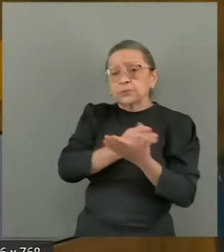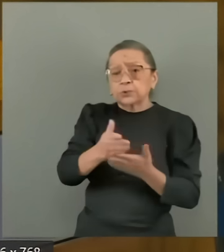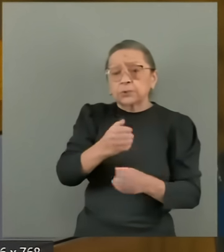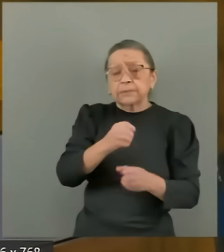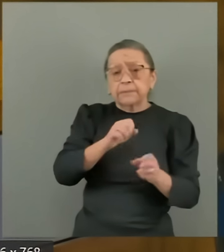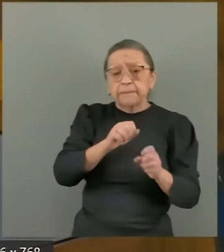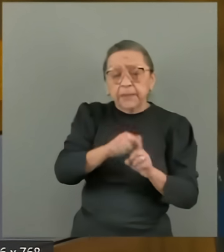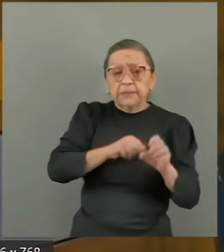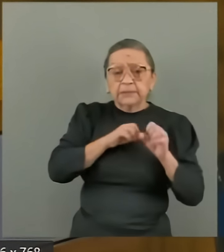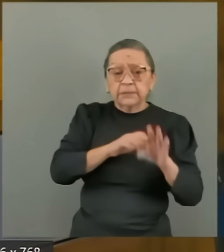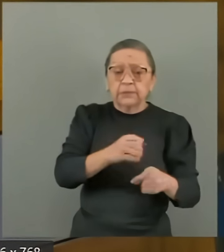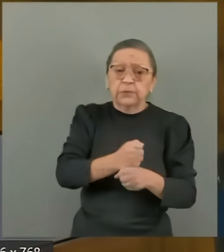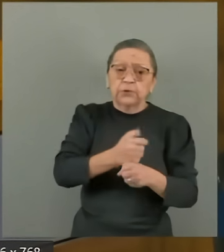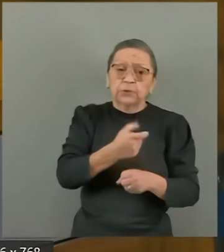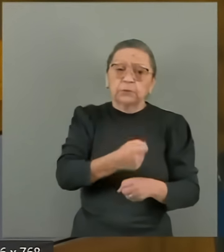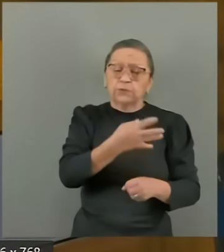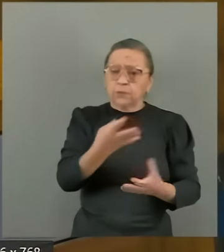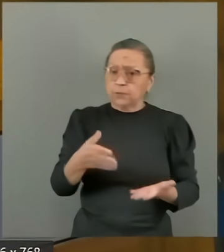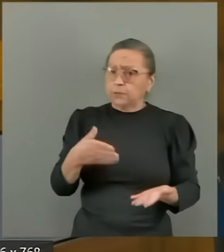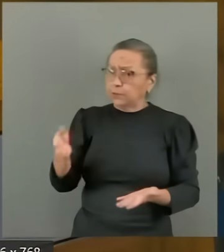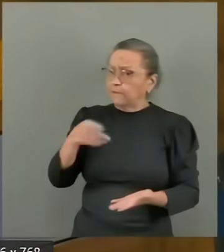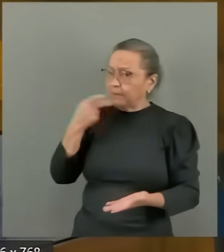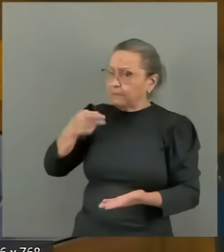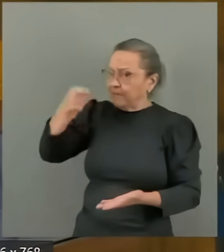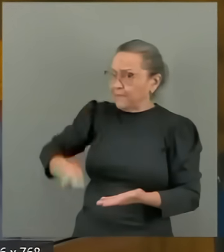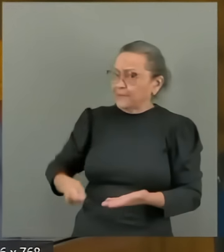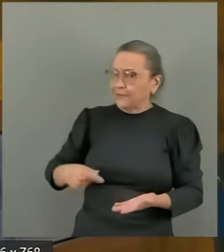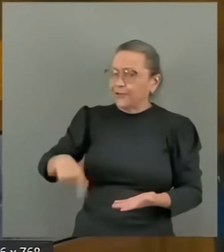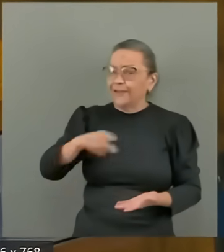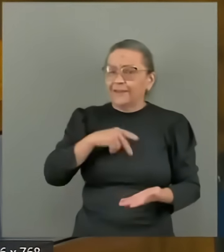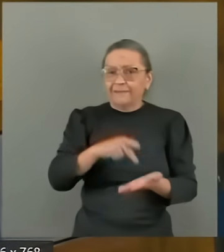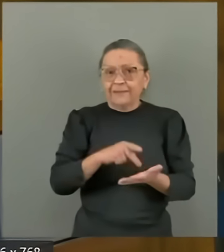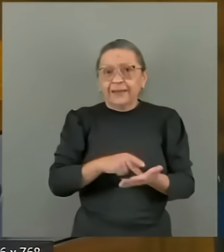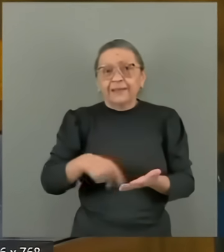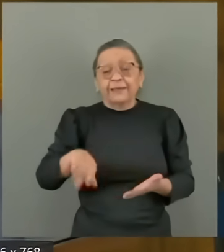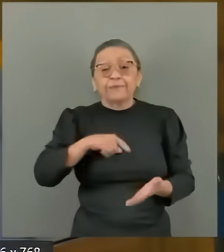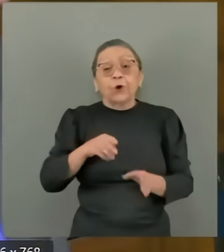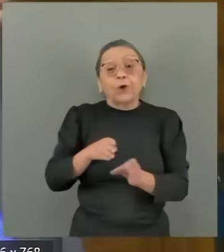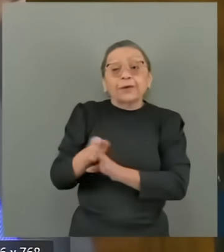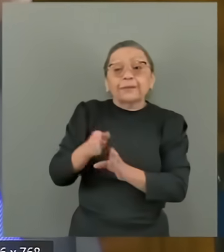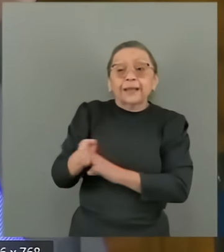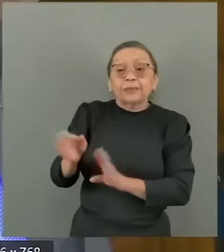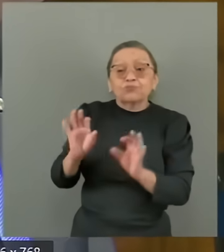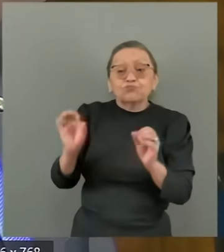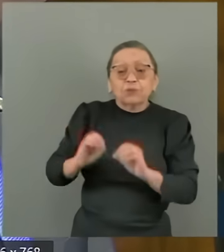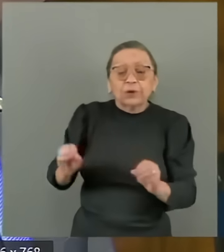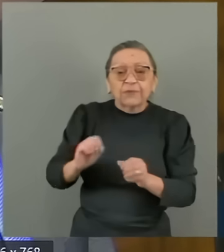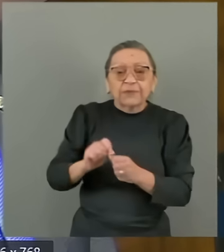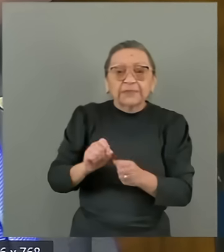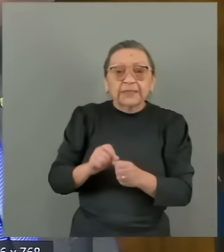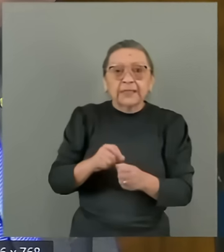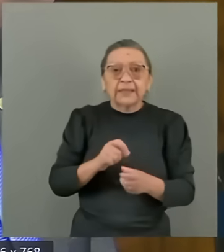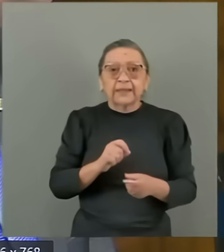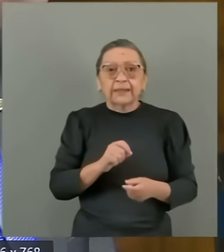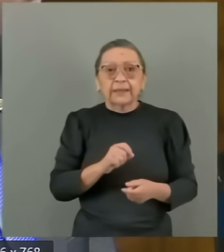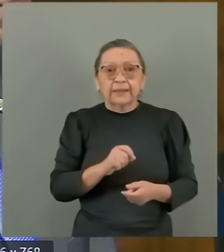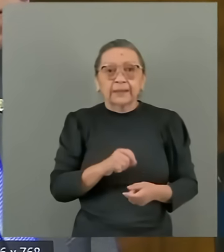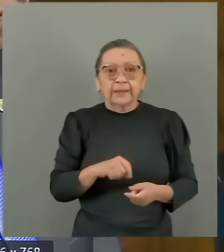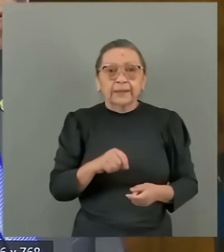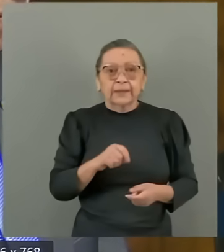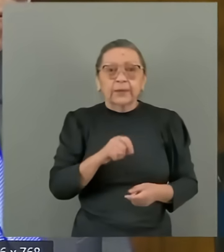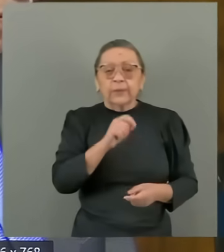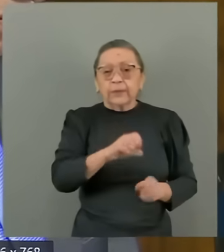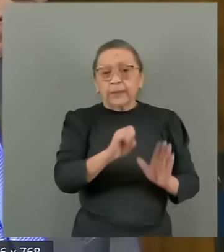2024. Então ele faz uma afirmação aqui de que, na verdade, ele foi orientado a não implementar o que a própria